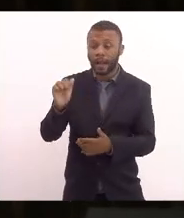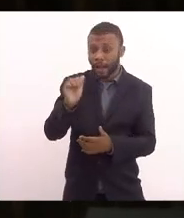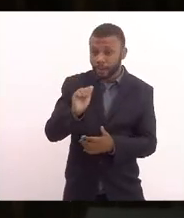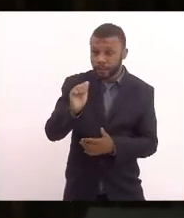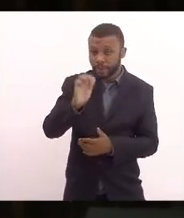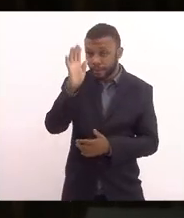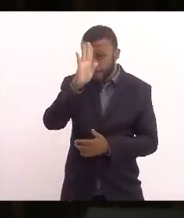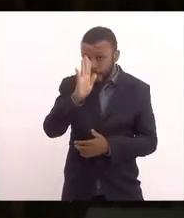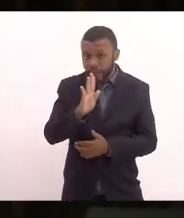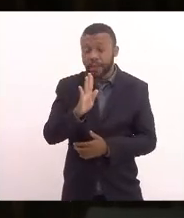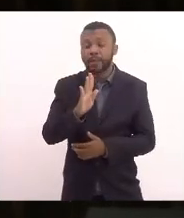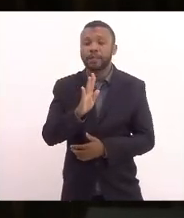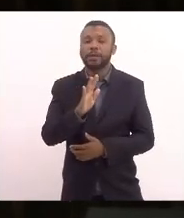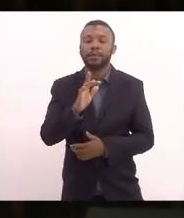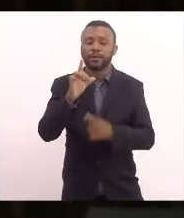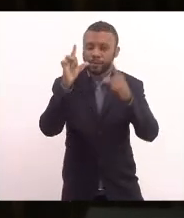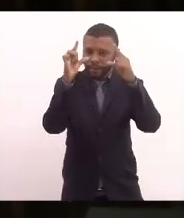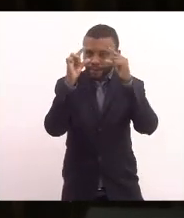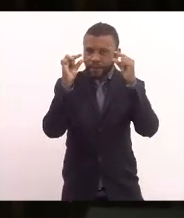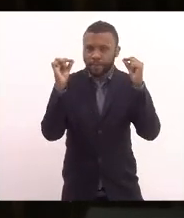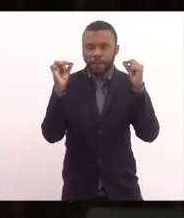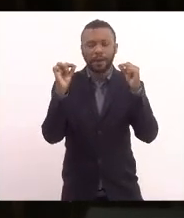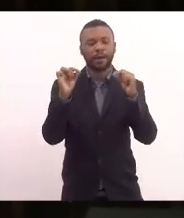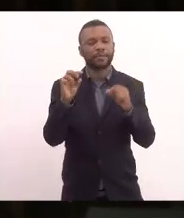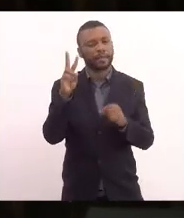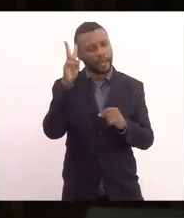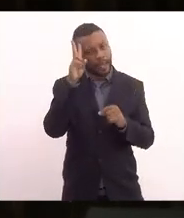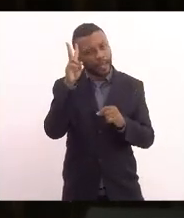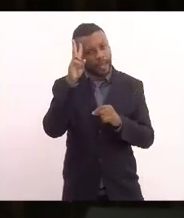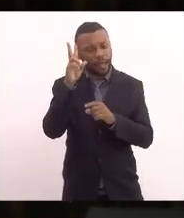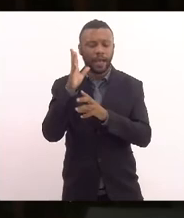de Enfermagem. Né?